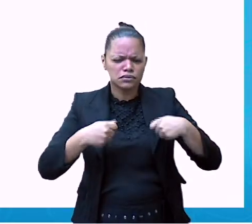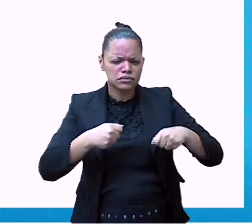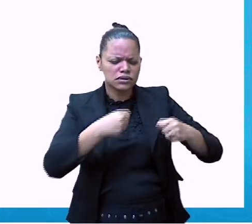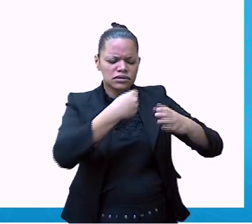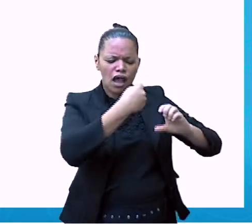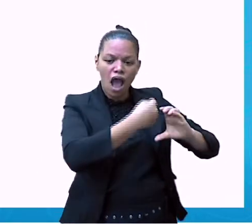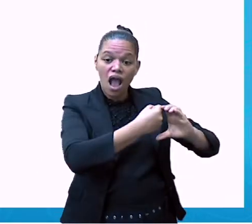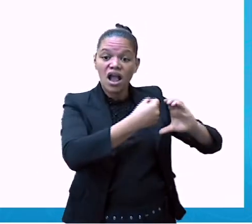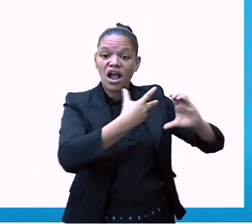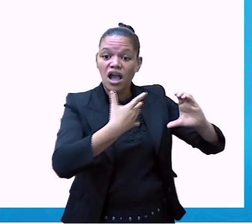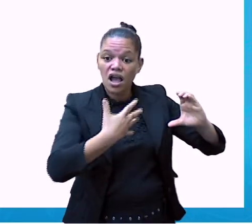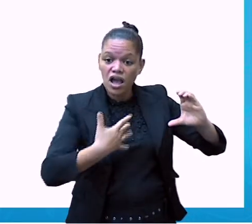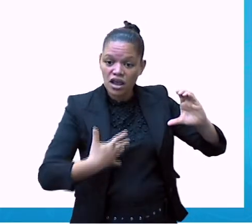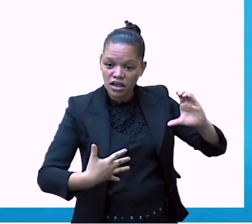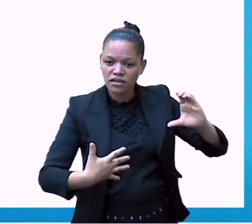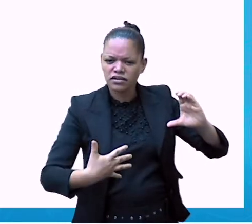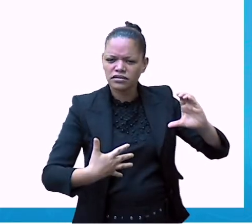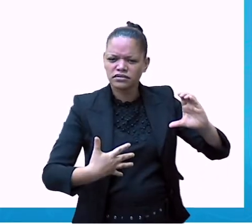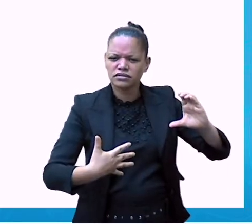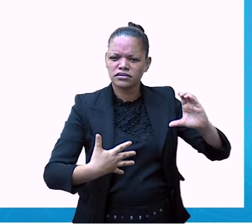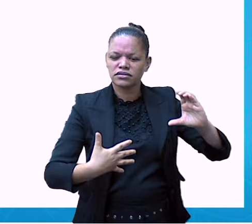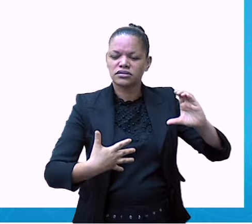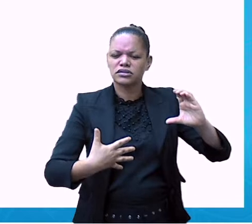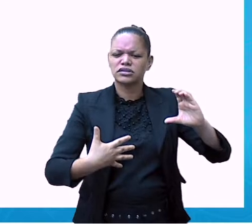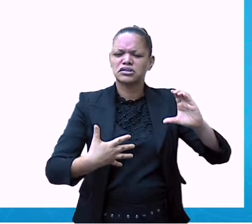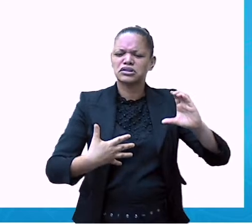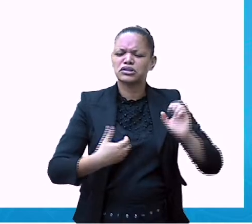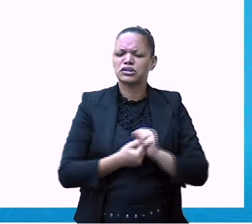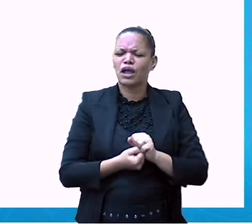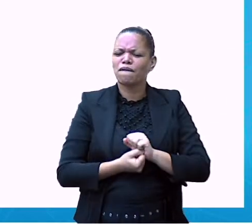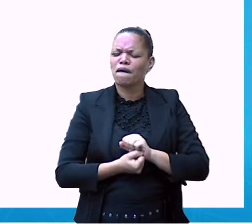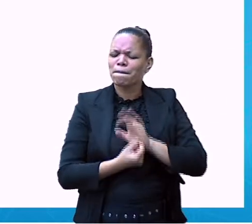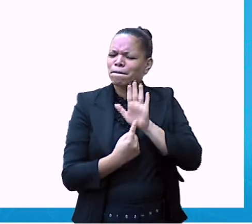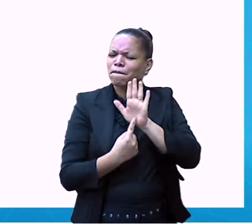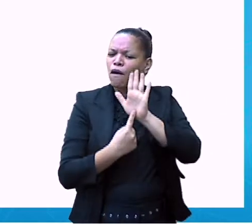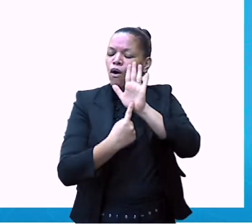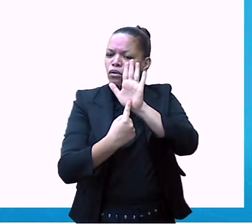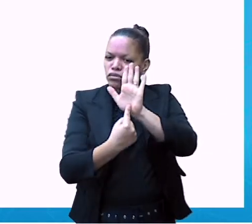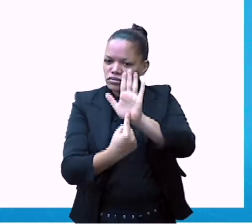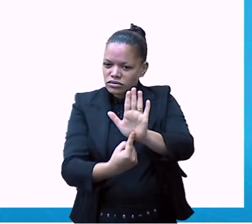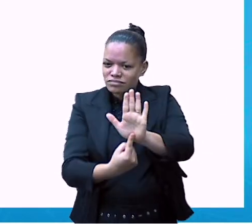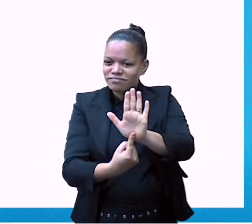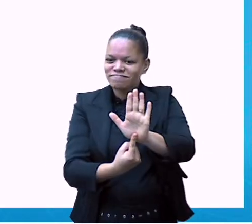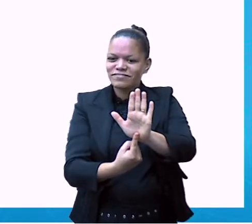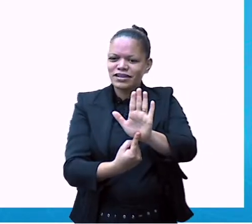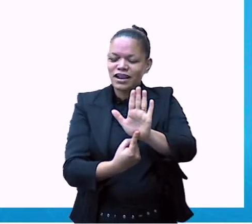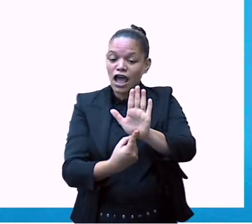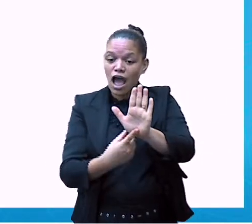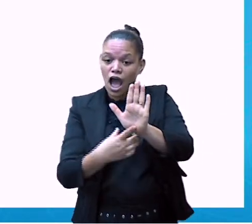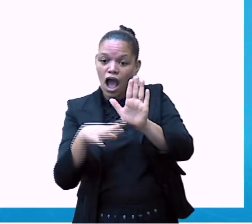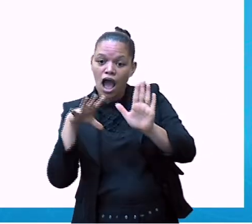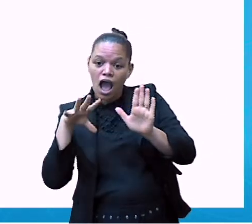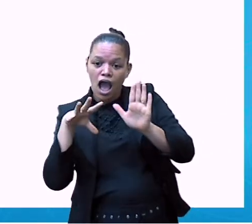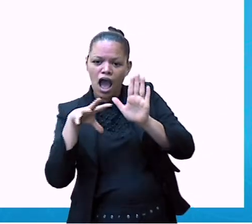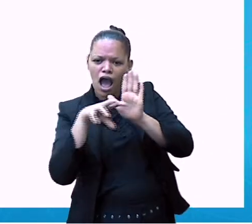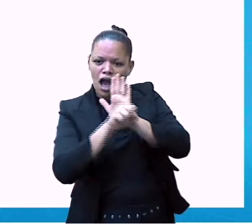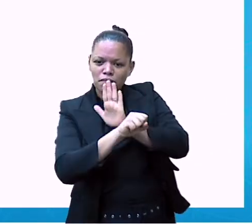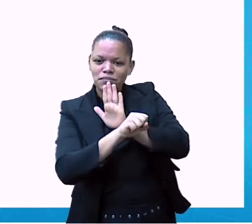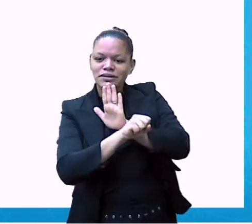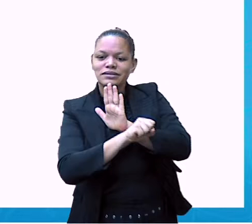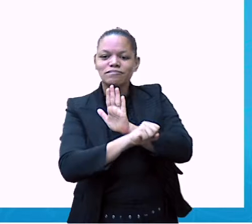informativo: um relato breve sobre o tema. Tem também o